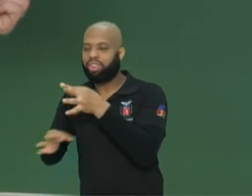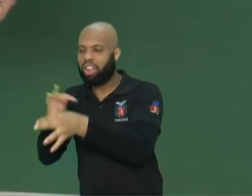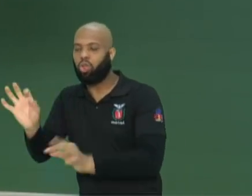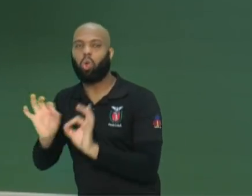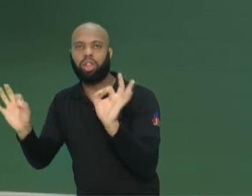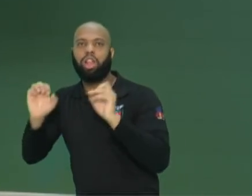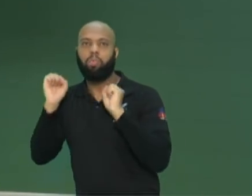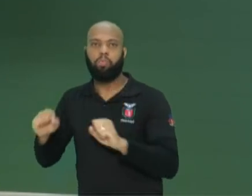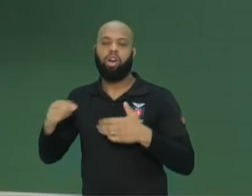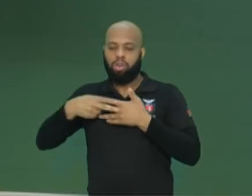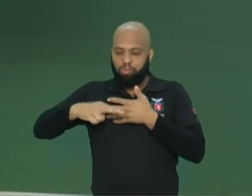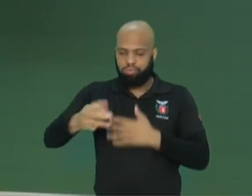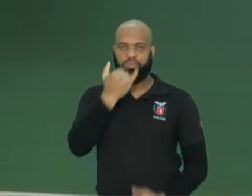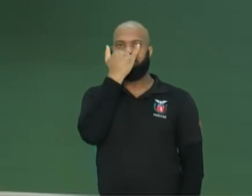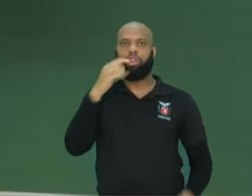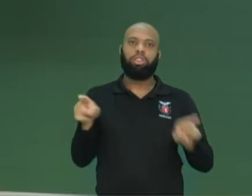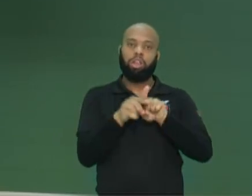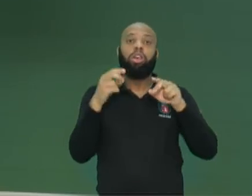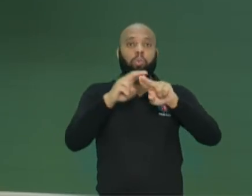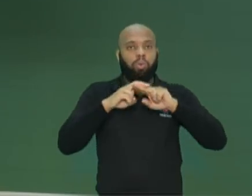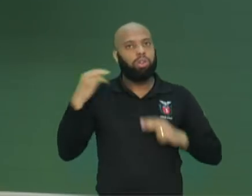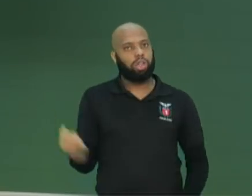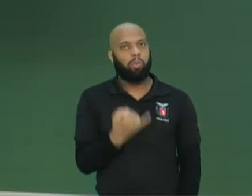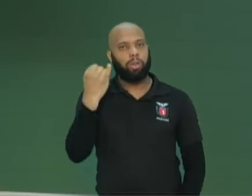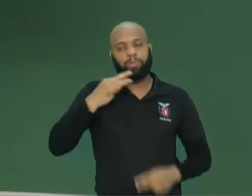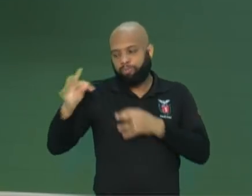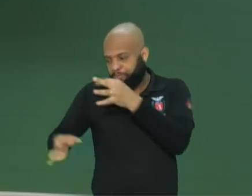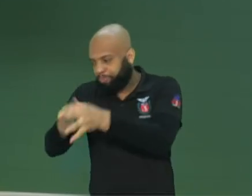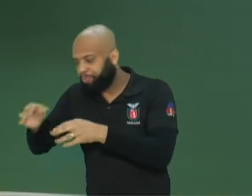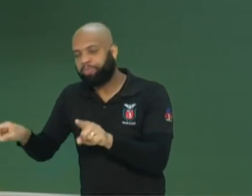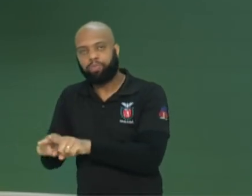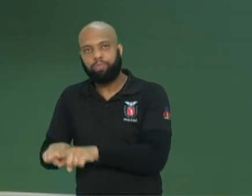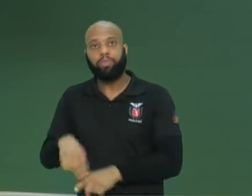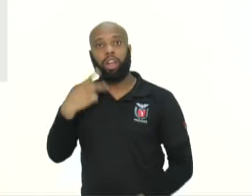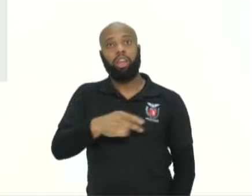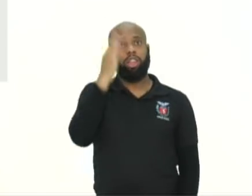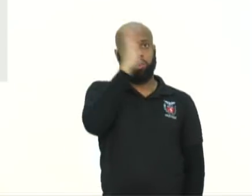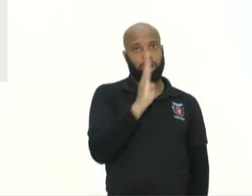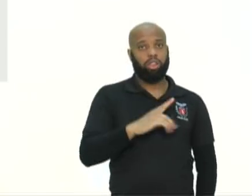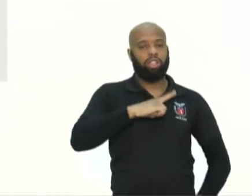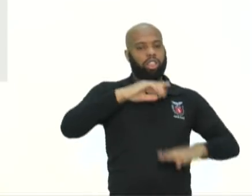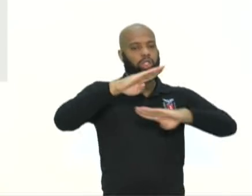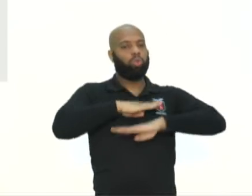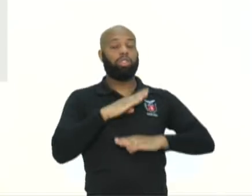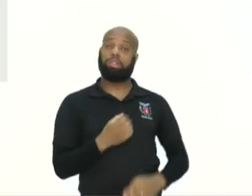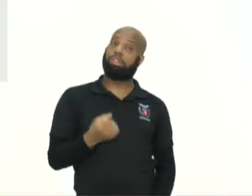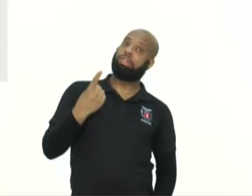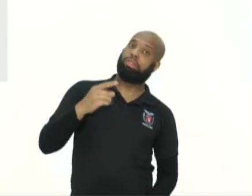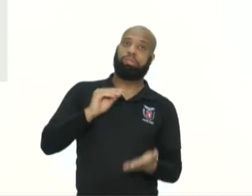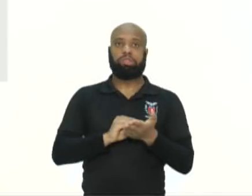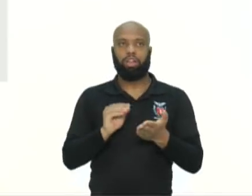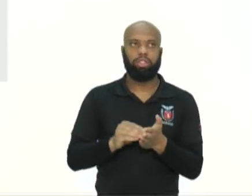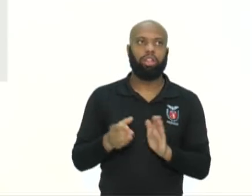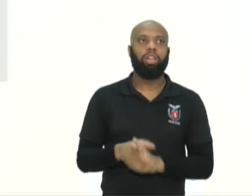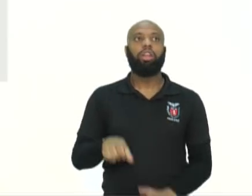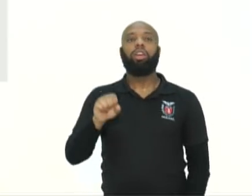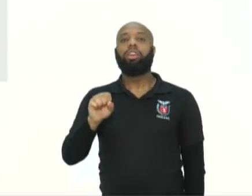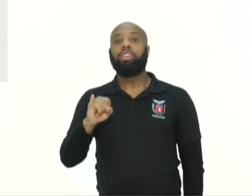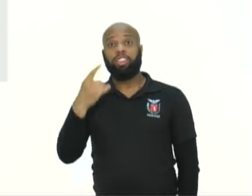ter consequências, por isso a importância do tratamento. Então, no Brasil, ali, né, é uma situação um pouco delicada. Quando eu pego